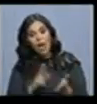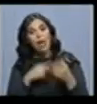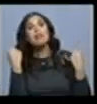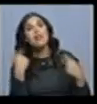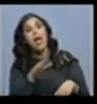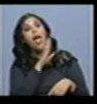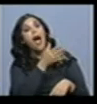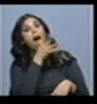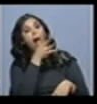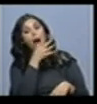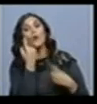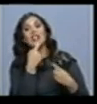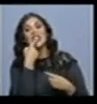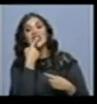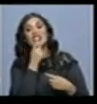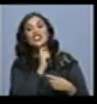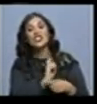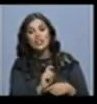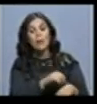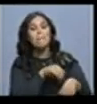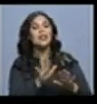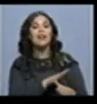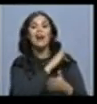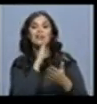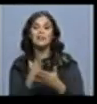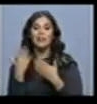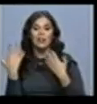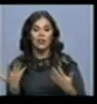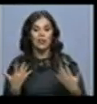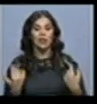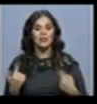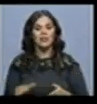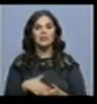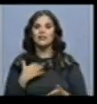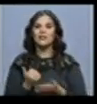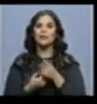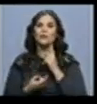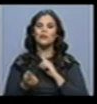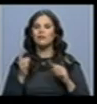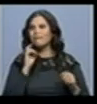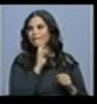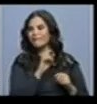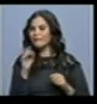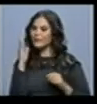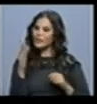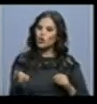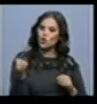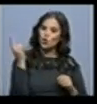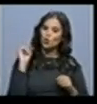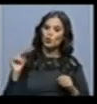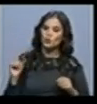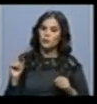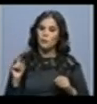lá gelo. Até hoje nós tivemos sempre indicações indiretas, tivemos